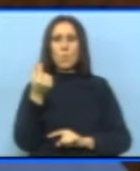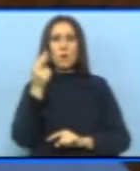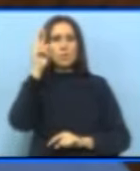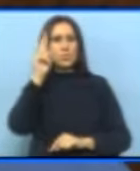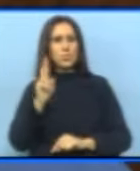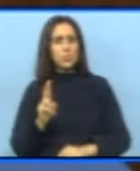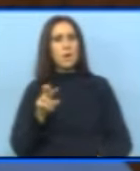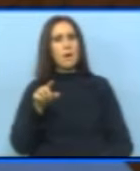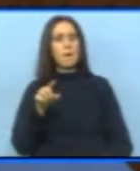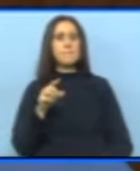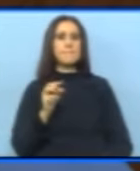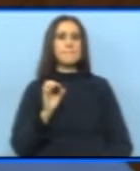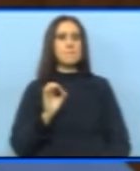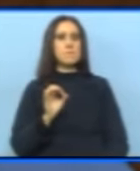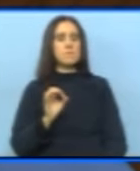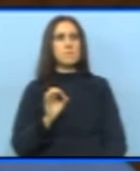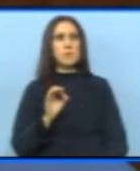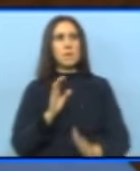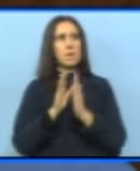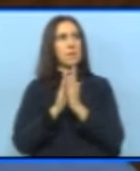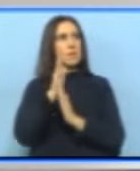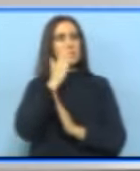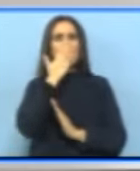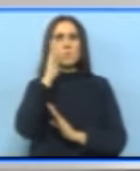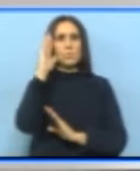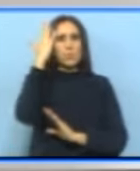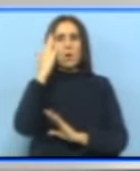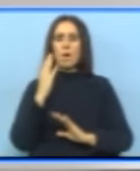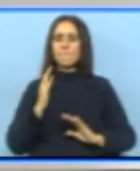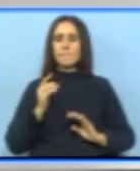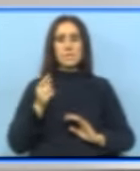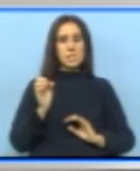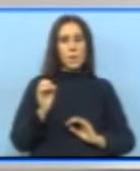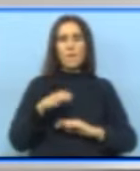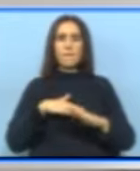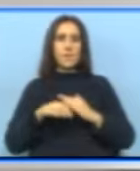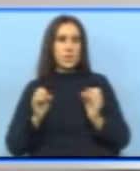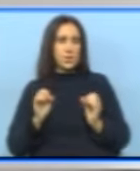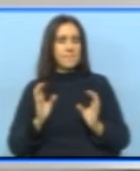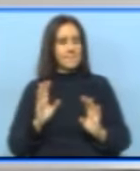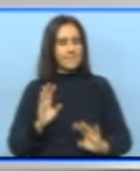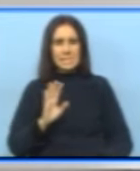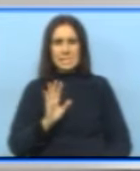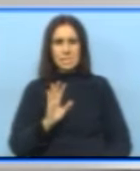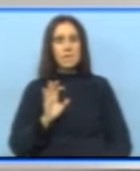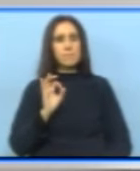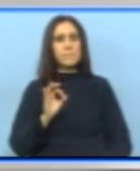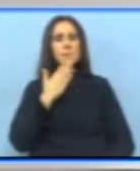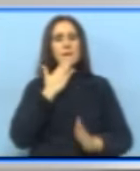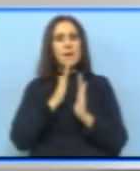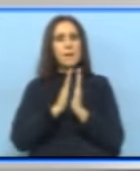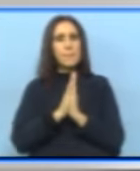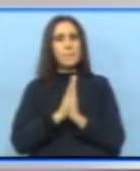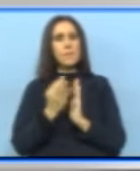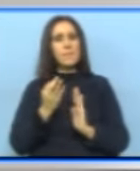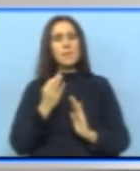como o grande Deus às vezes, nada se faz sem isso. É um apelo, de facto,